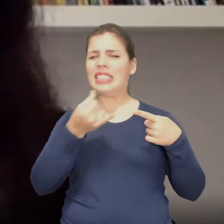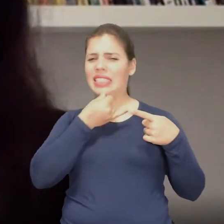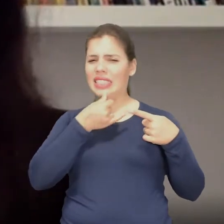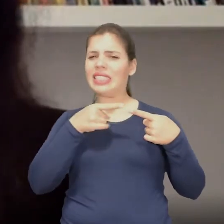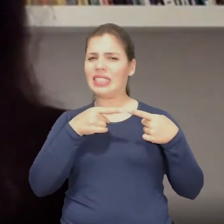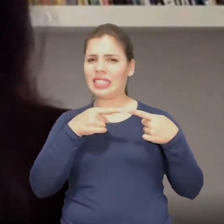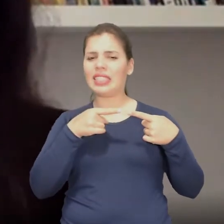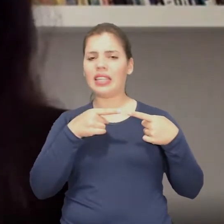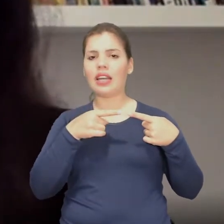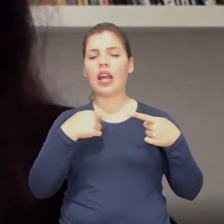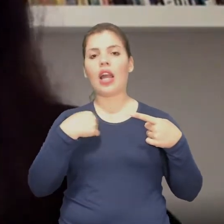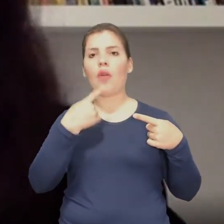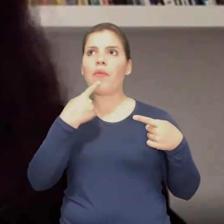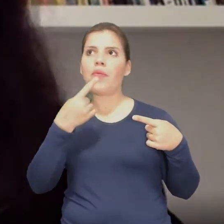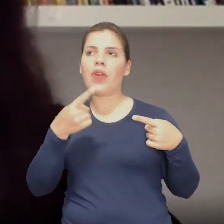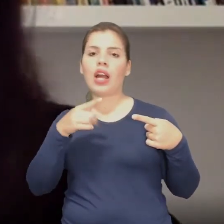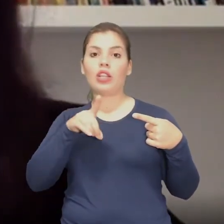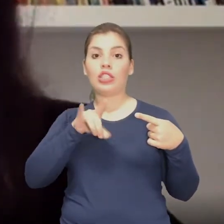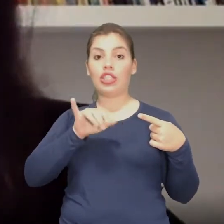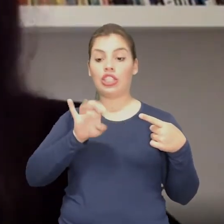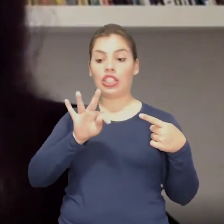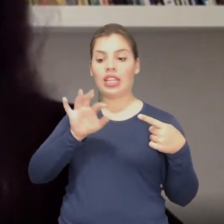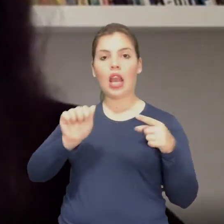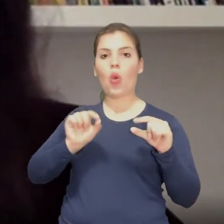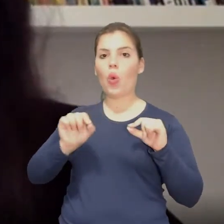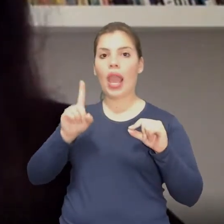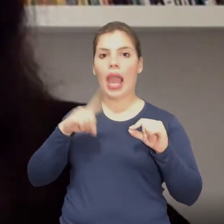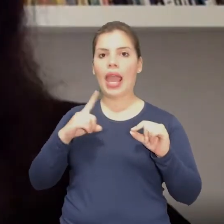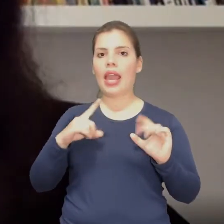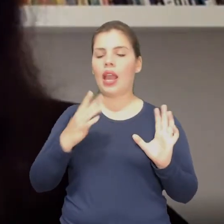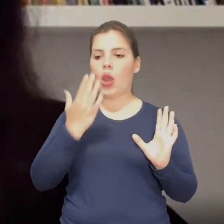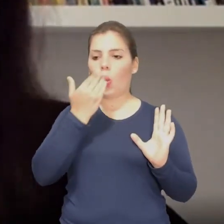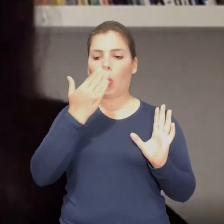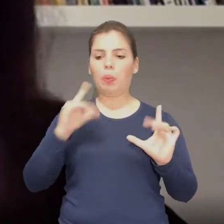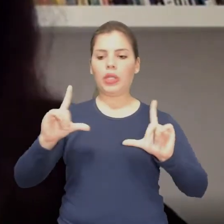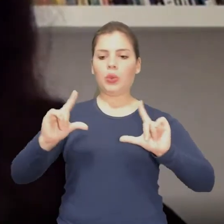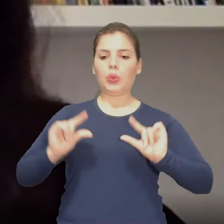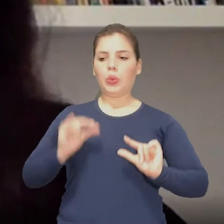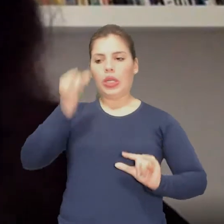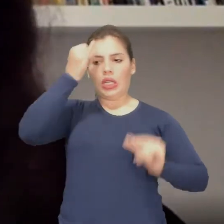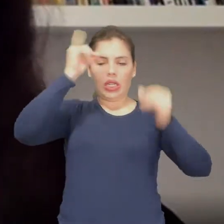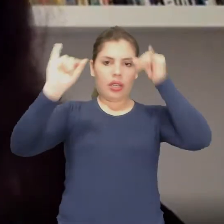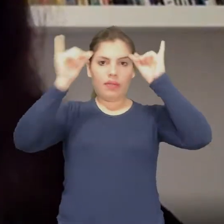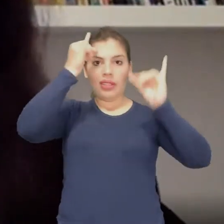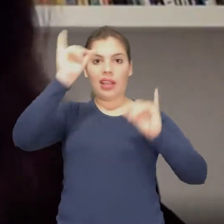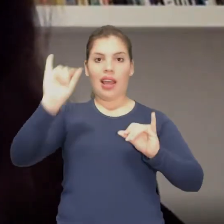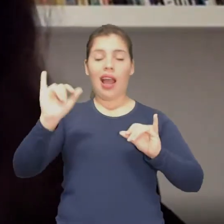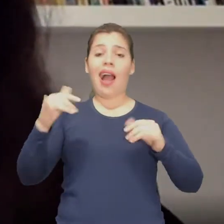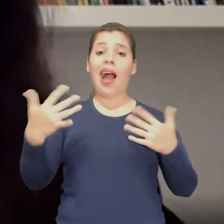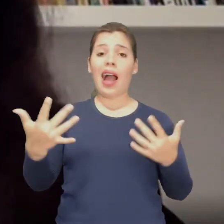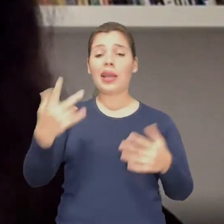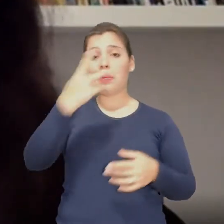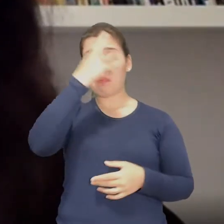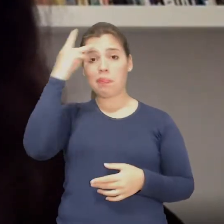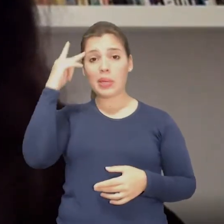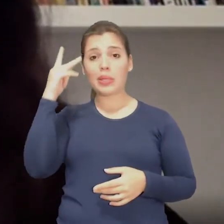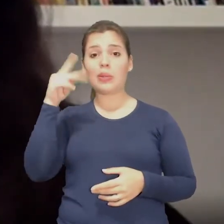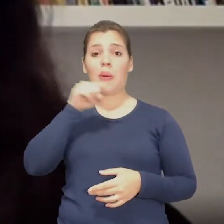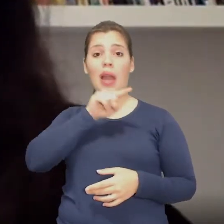assim, geralmente uma dieta, e quando eu falo em dieta restritiva, geralmente modifica a longo prazo a relação da pessoa com a